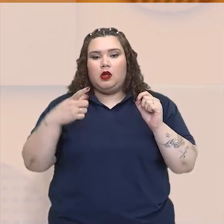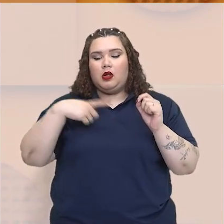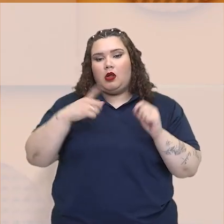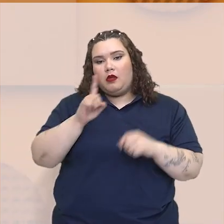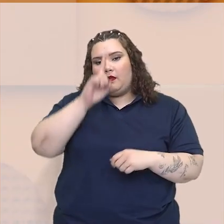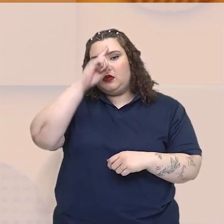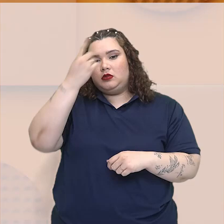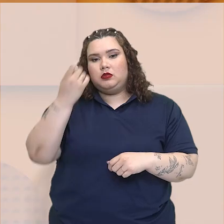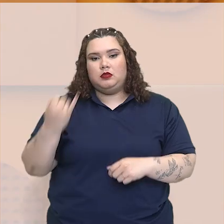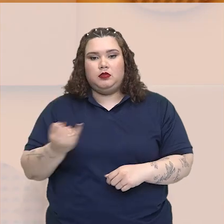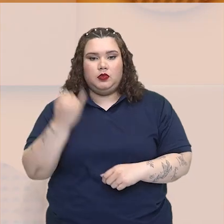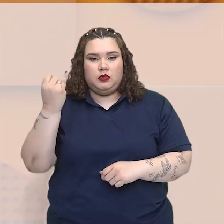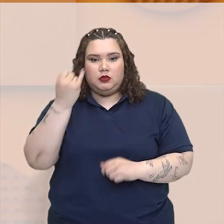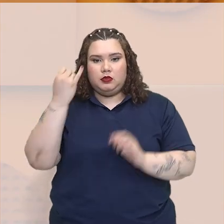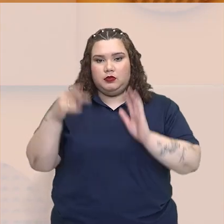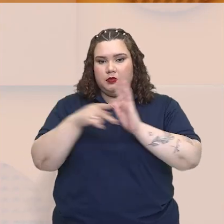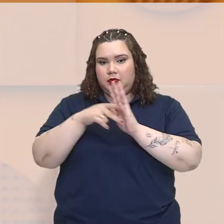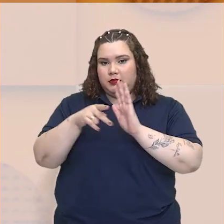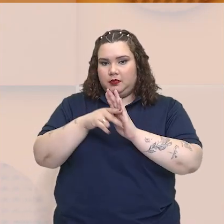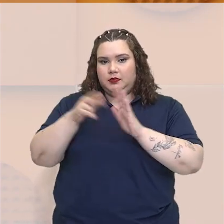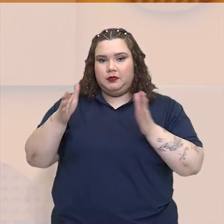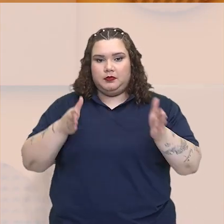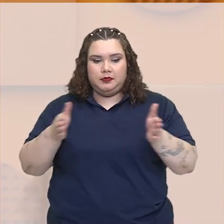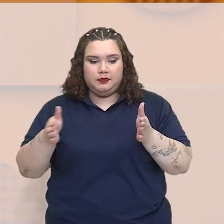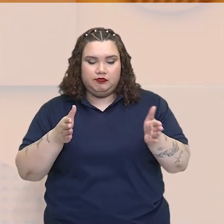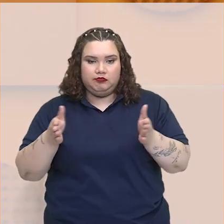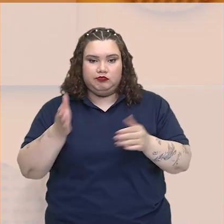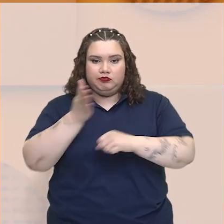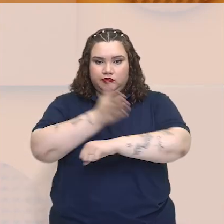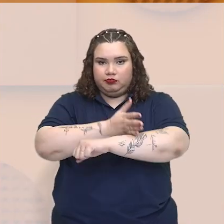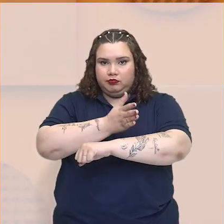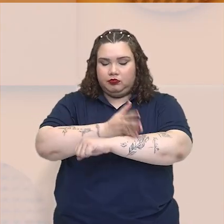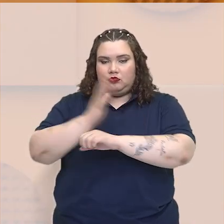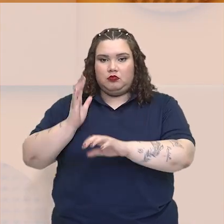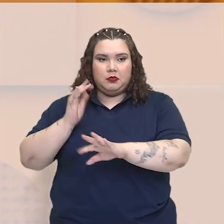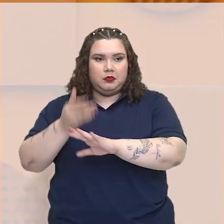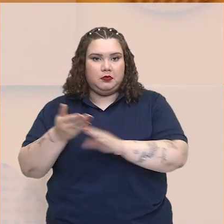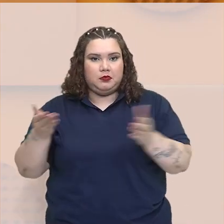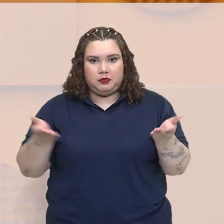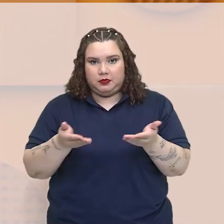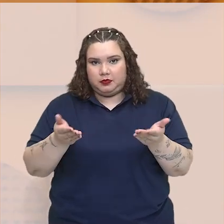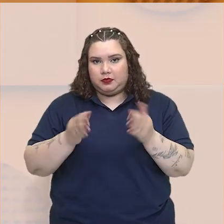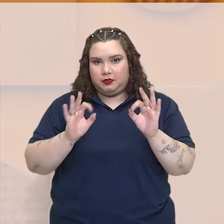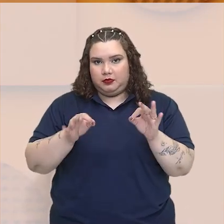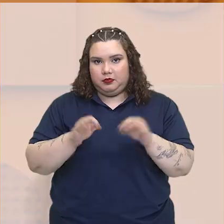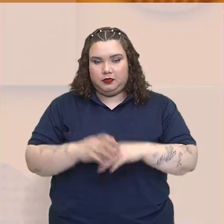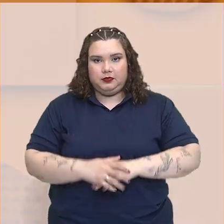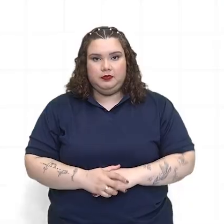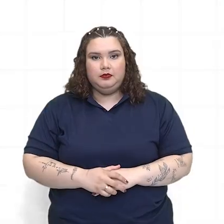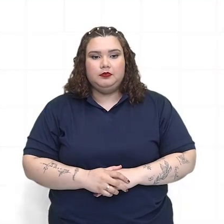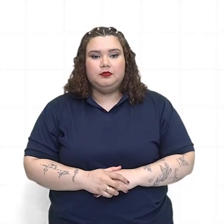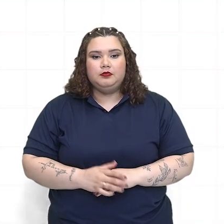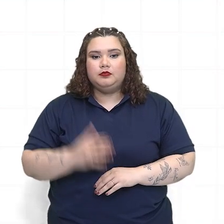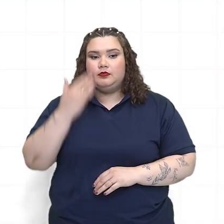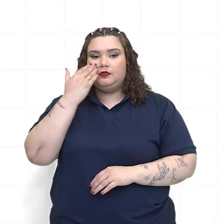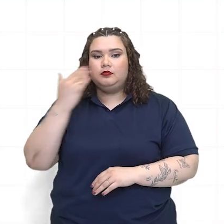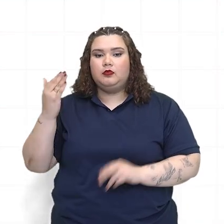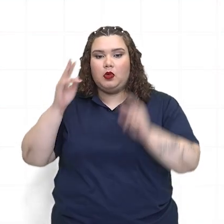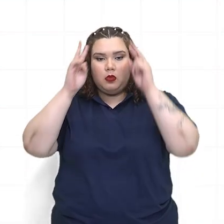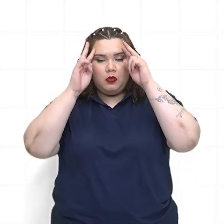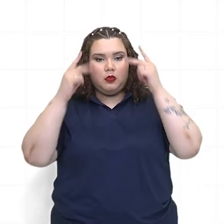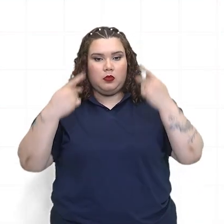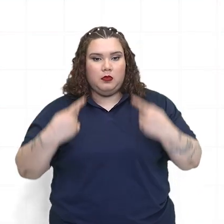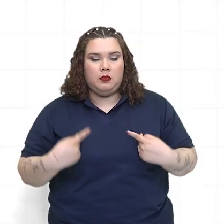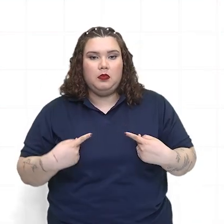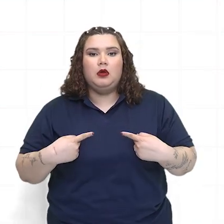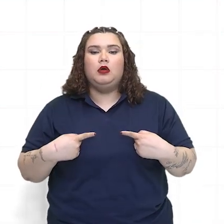inovação importante, então, vindo diretamente da Idade Média e que chega ao mundo atual também. Vamos falar agora sobre o homem medieval,